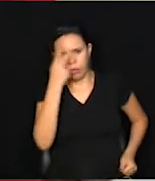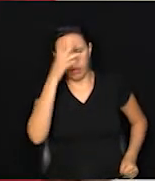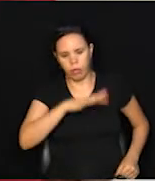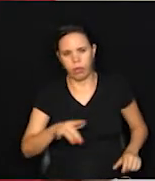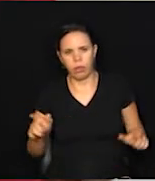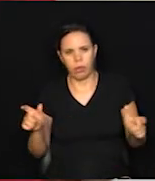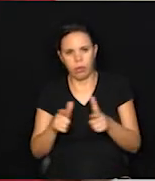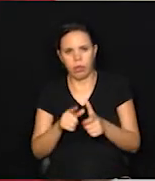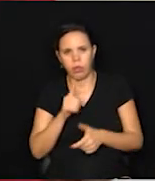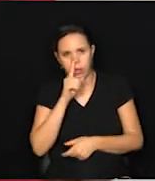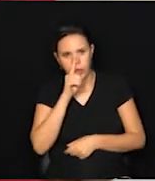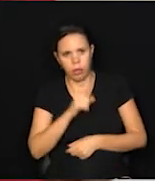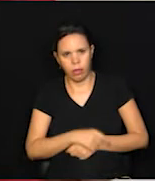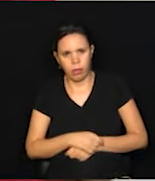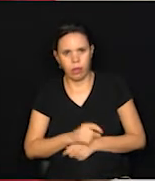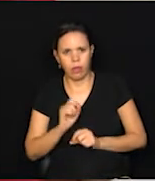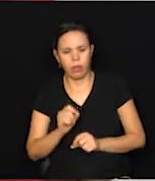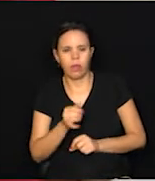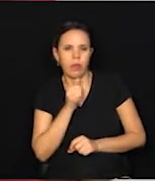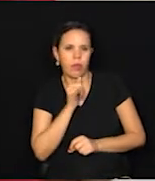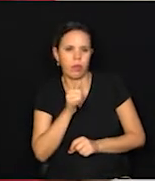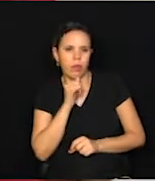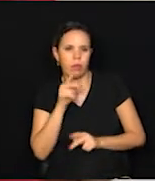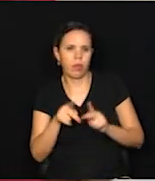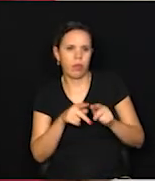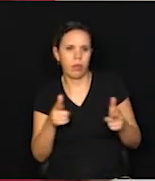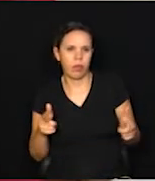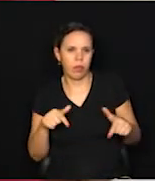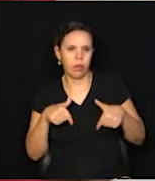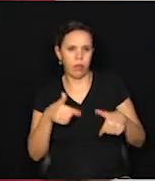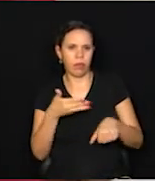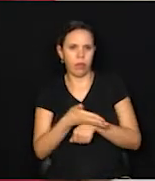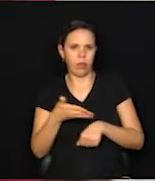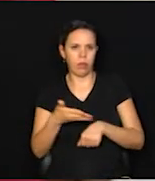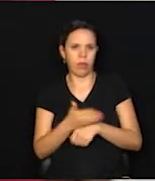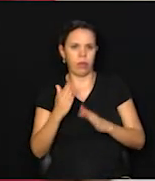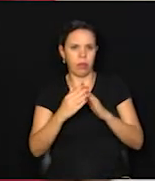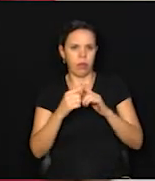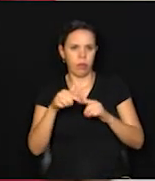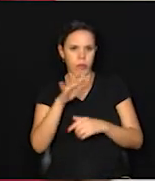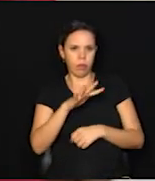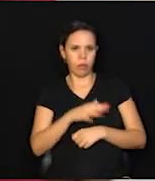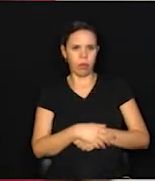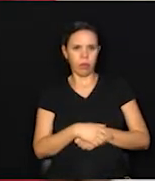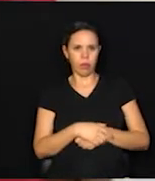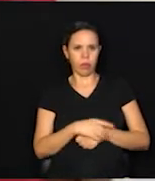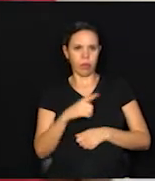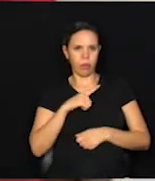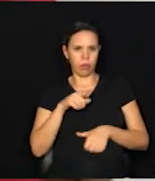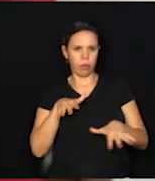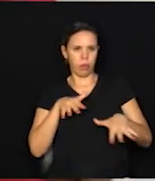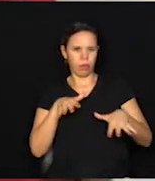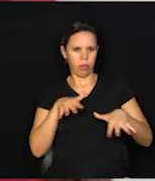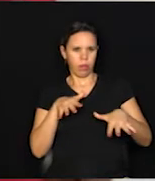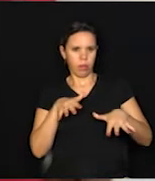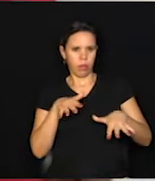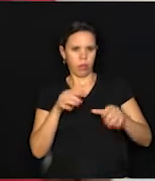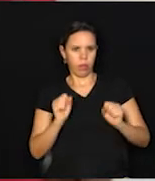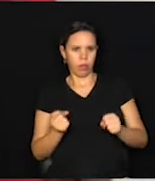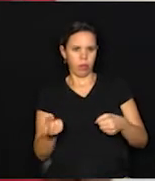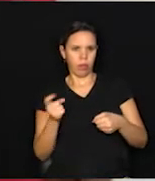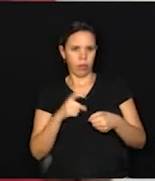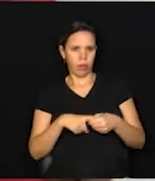menor risco do que, por exemplo, a população que frequenta templos e igrejas. e que tem um movimento também para poder